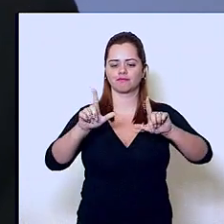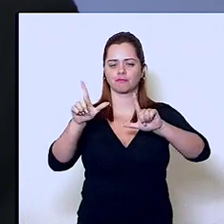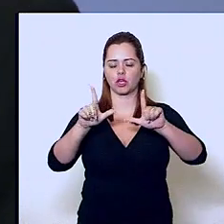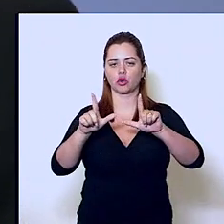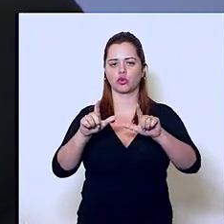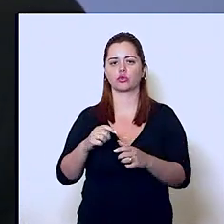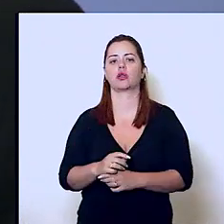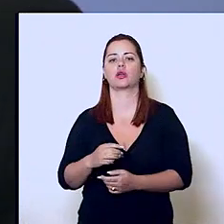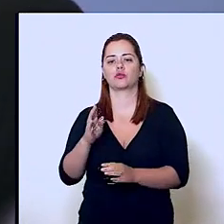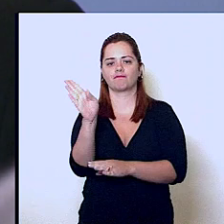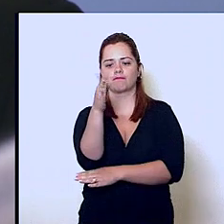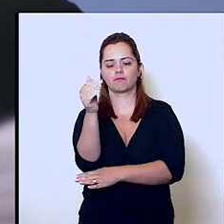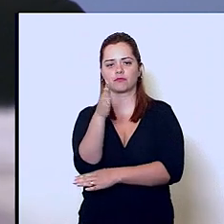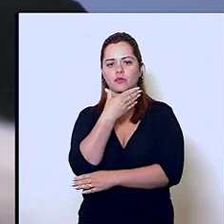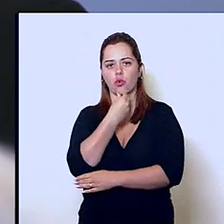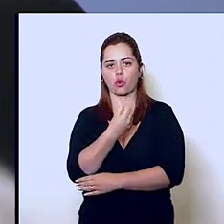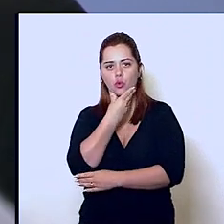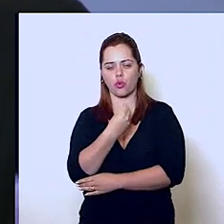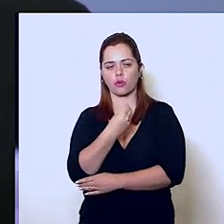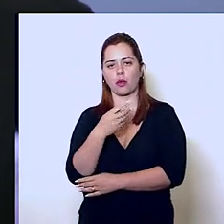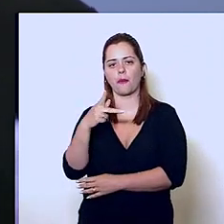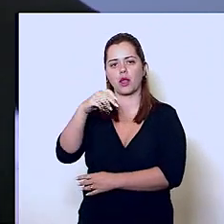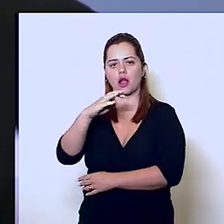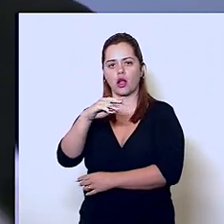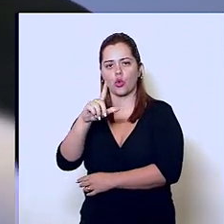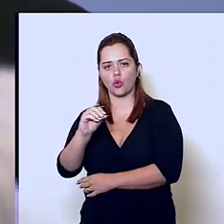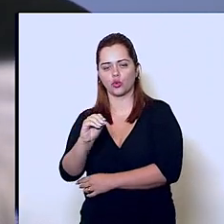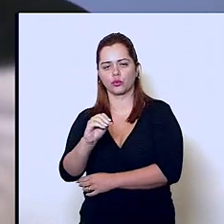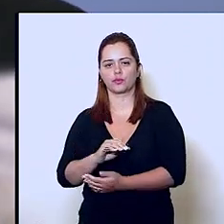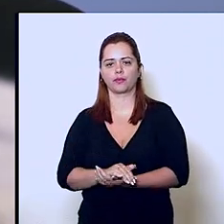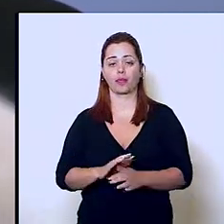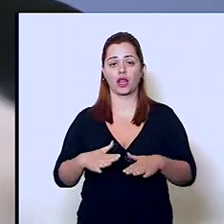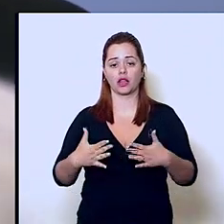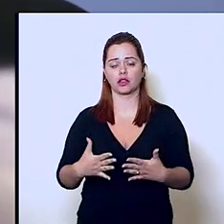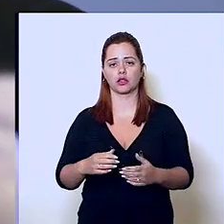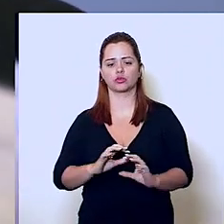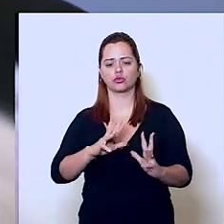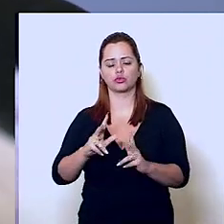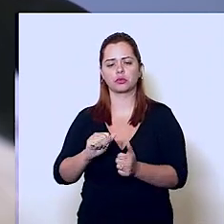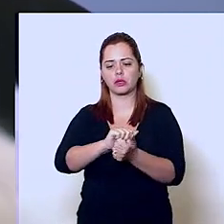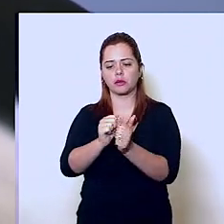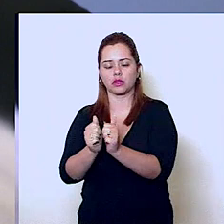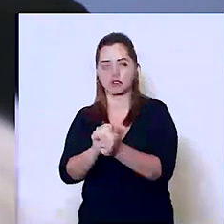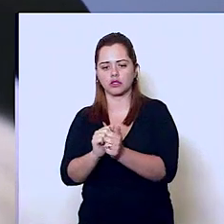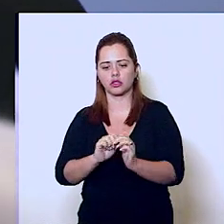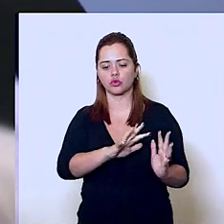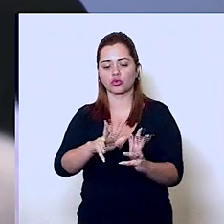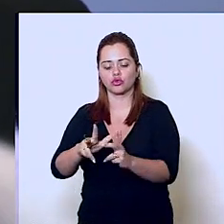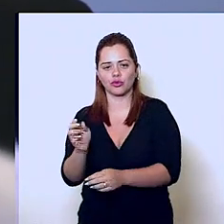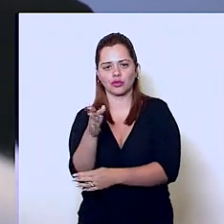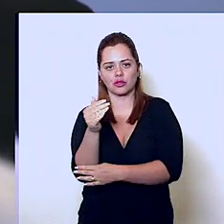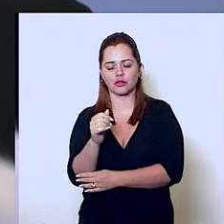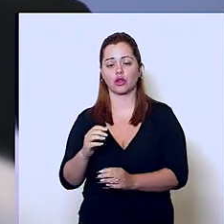Ele prezou tanto a modernização e adaptação da nossa chancelaria às demandas do Brasil e